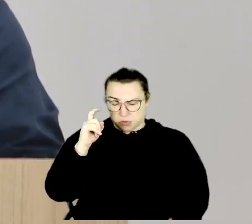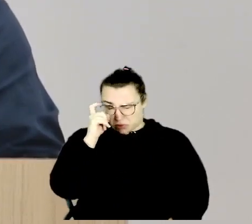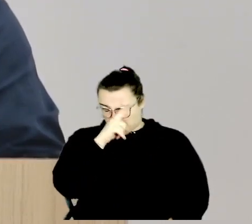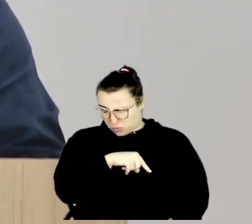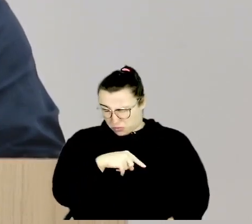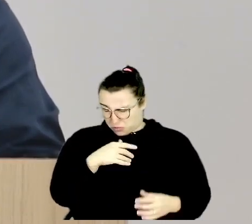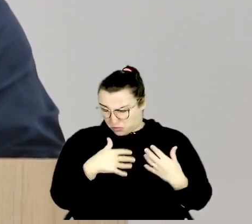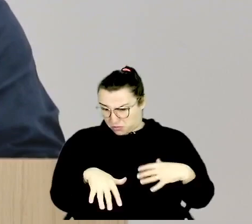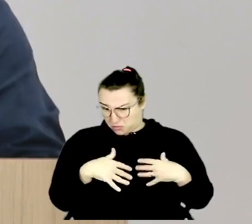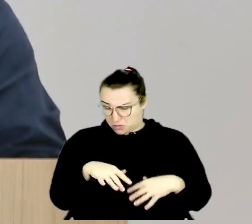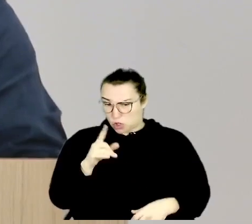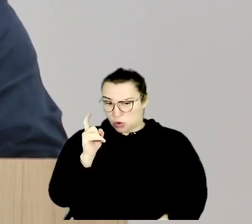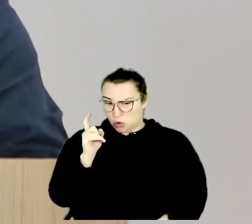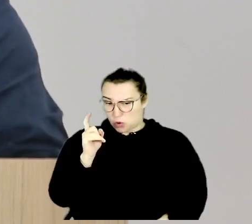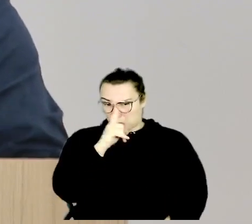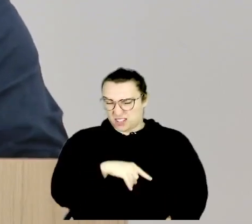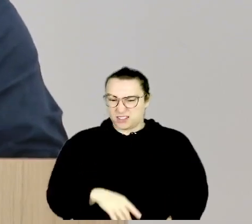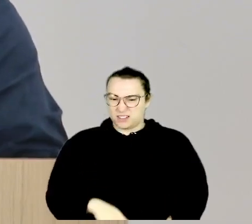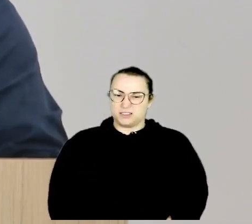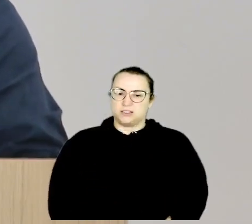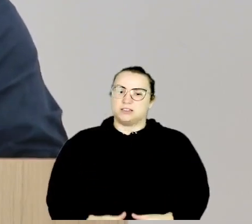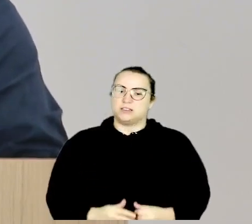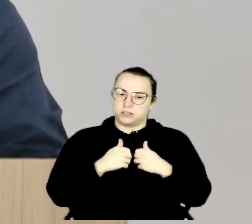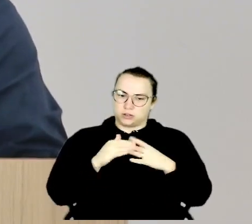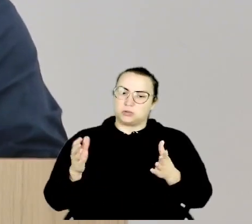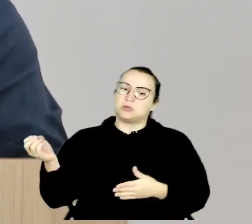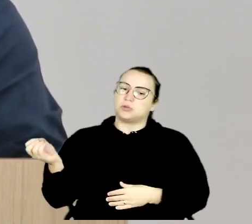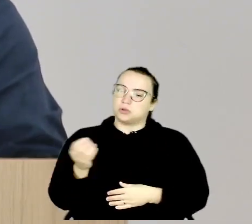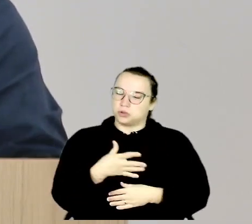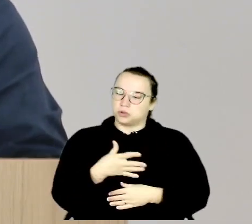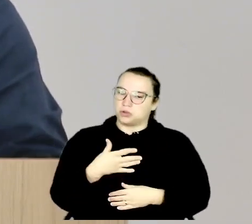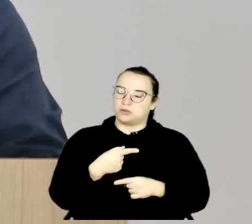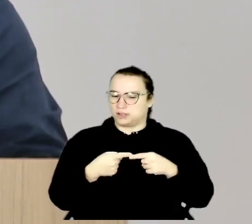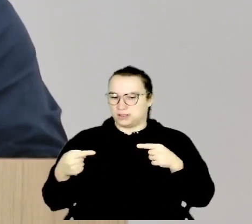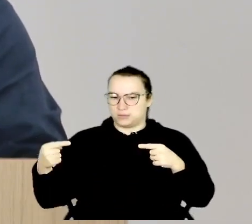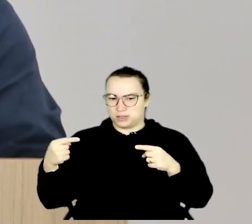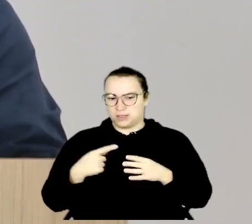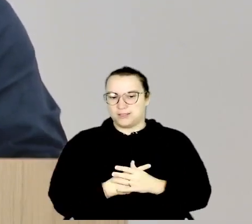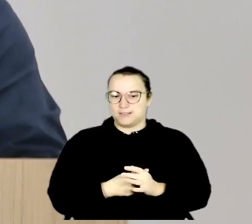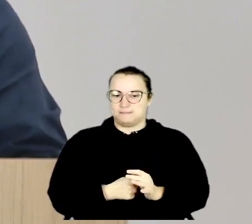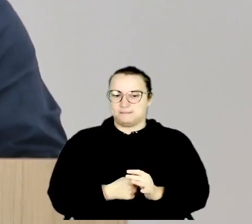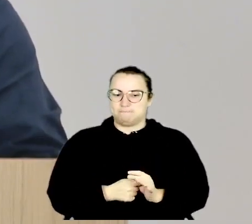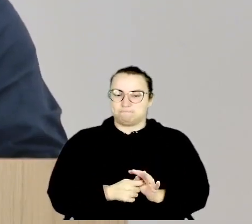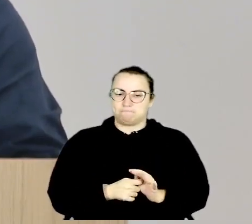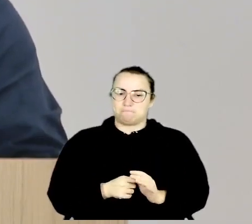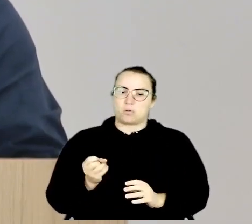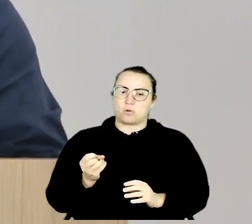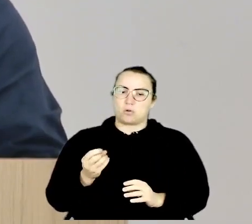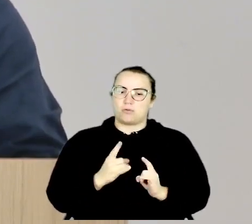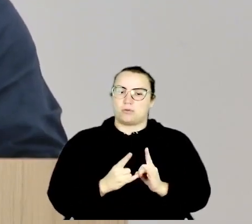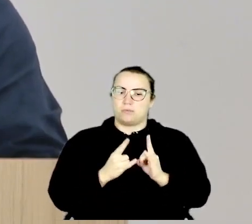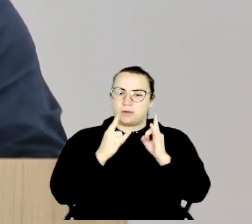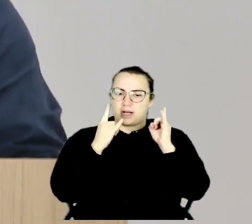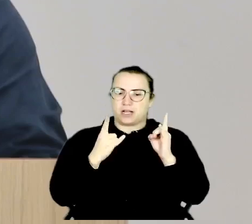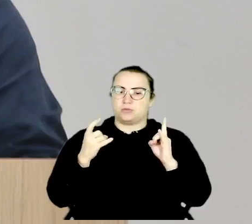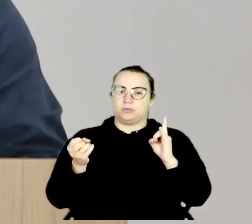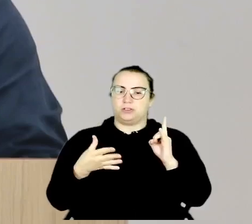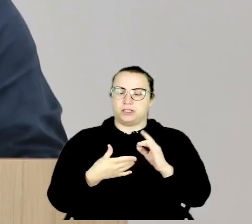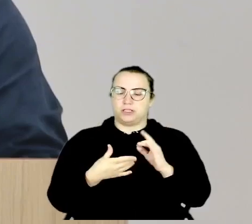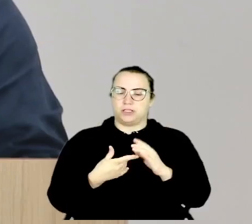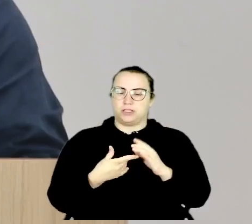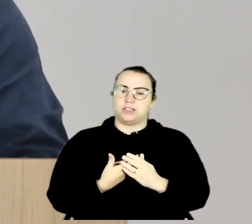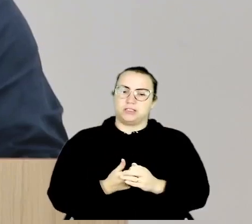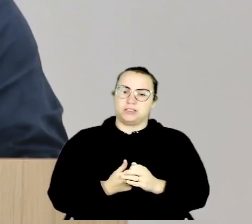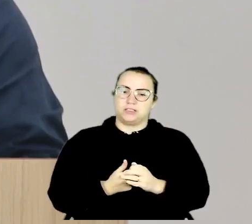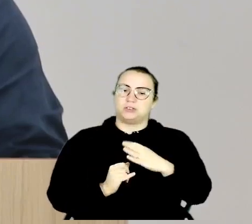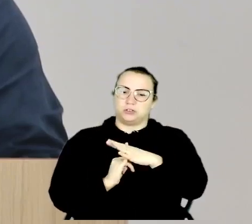horrível inauguramos essa semana também um novo prédio um prédio moderno onde o de identificação